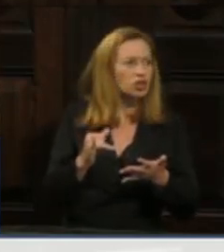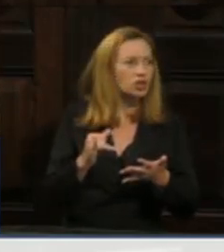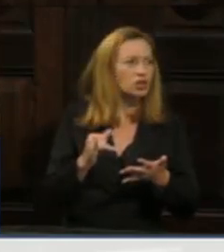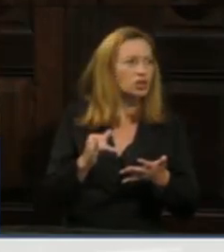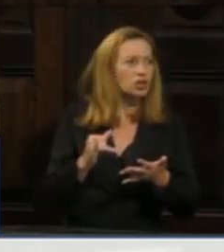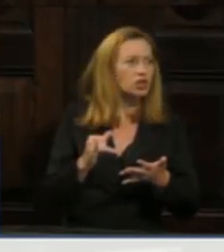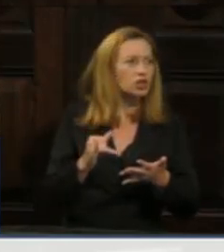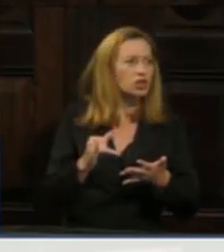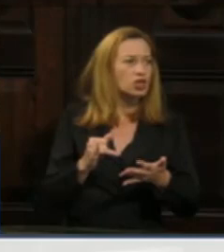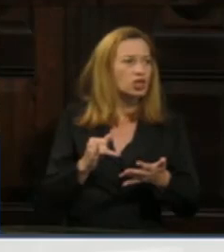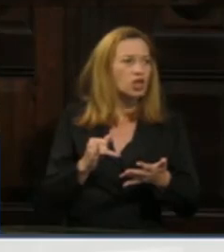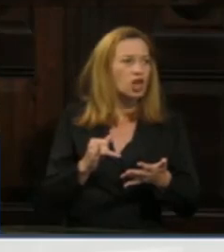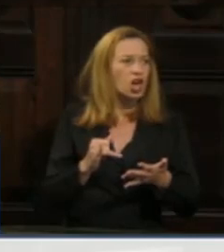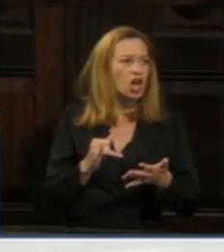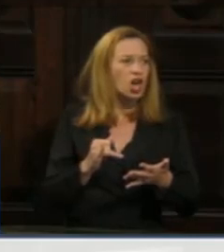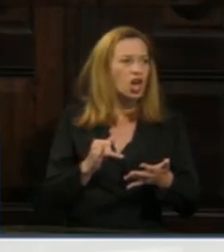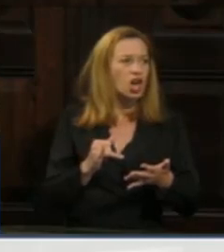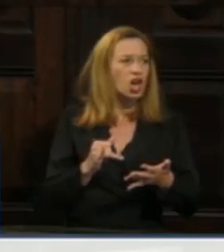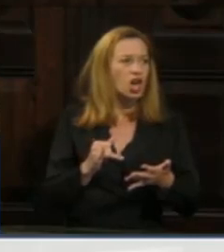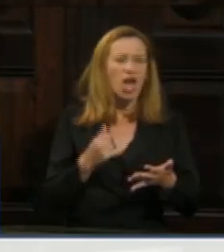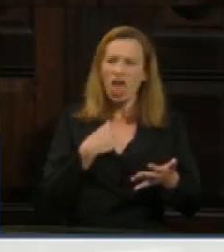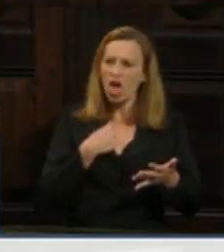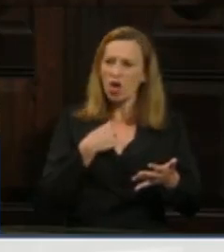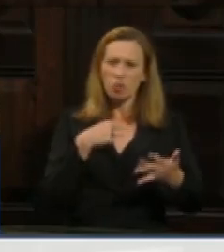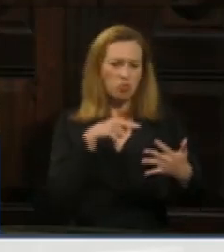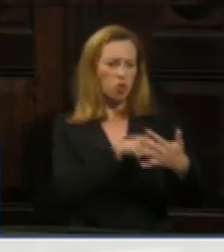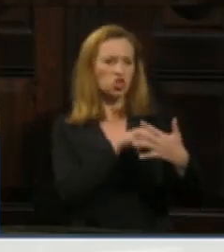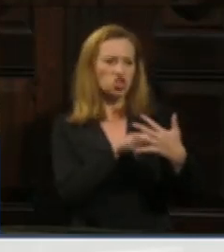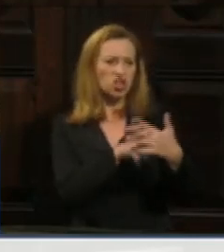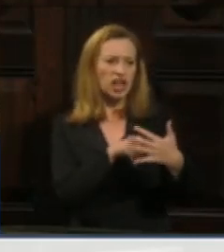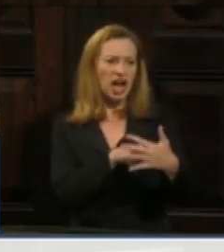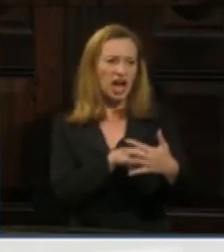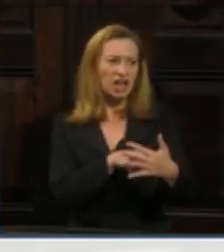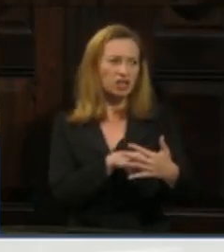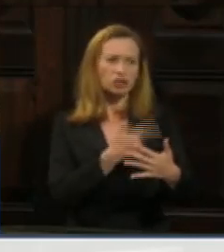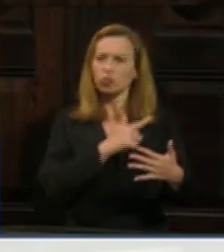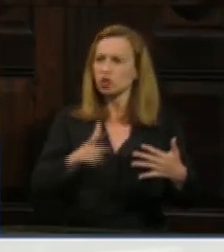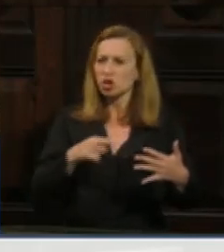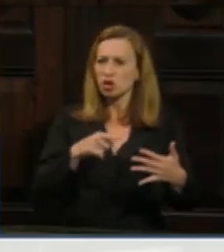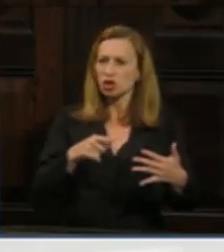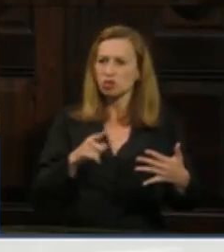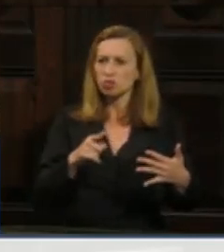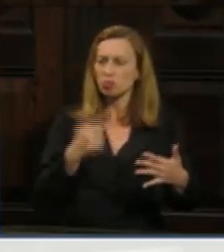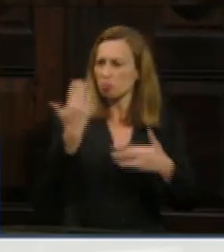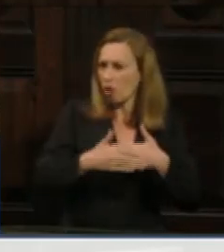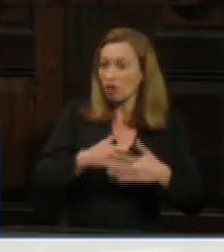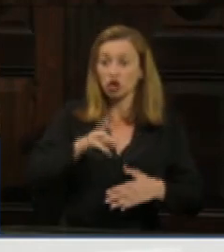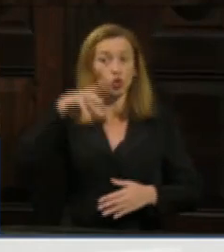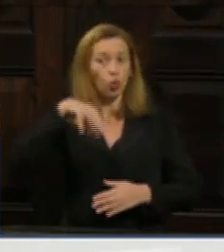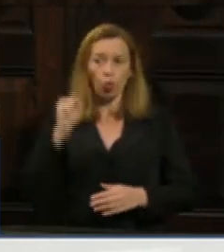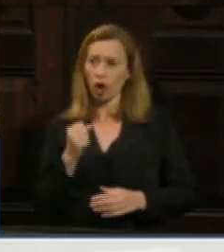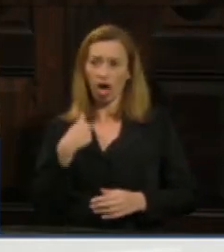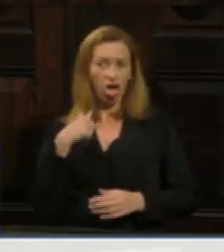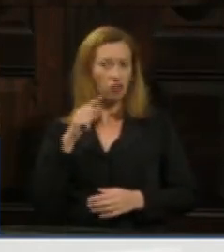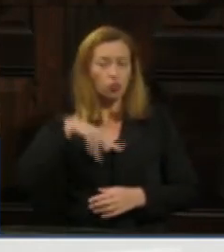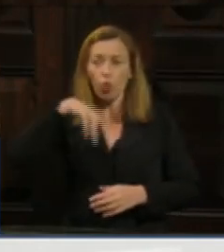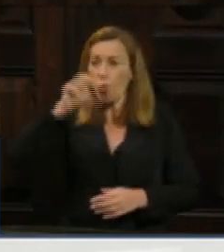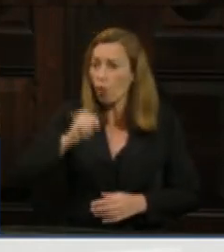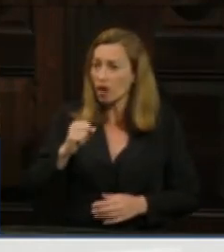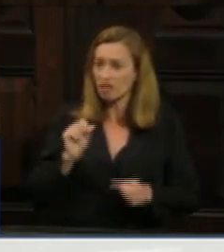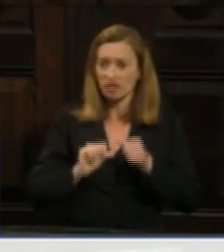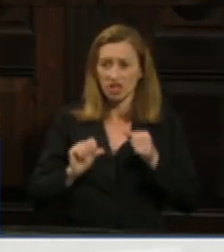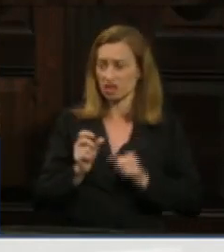ser. E aí não precisei nem de muito trabalho. Na primeira apuração eu já identifiquei que aquela servidora colocada como sendo minha nunca